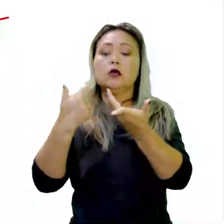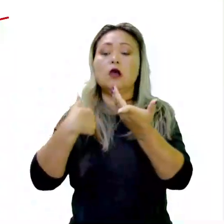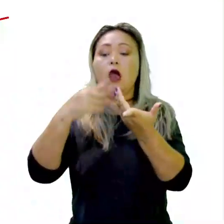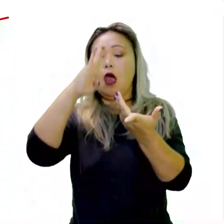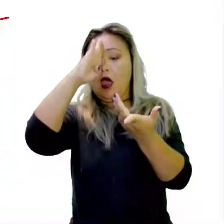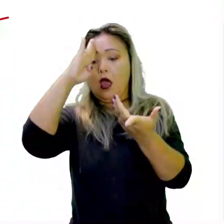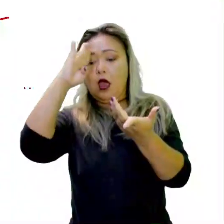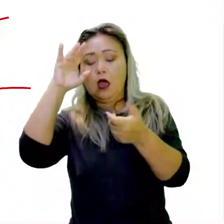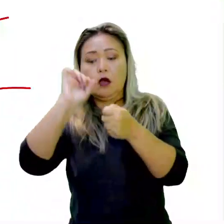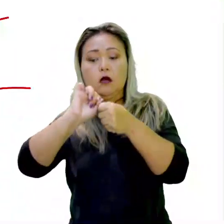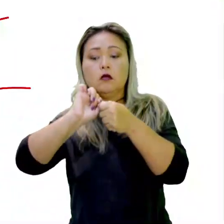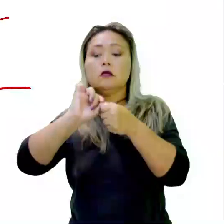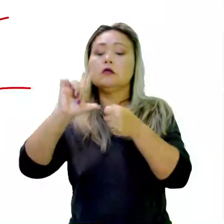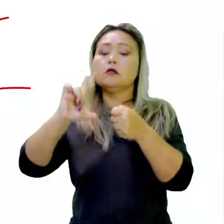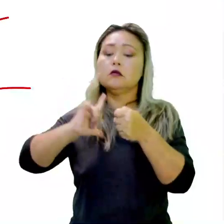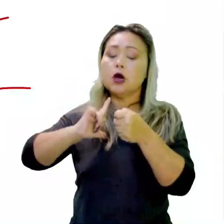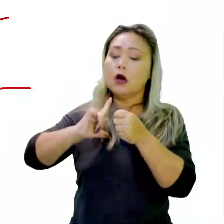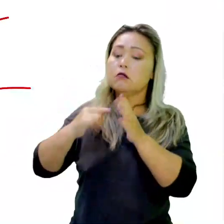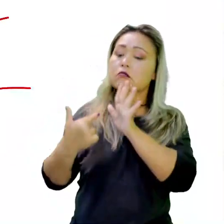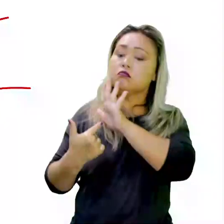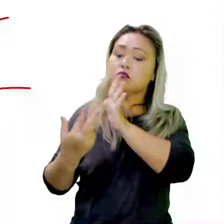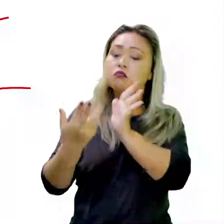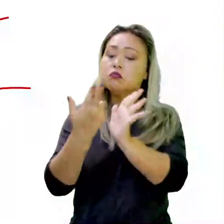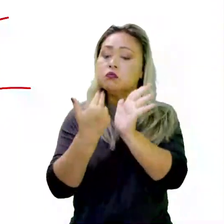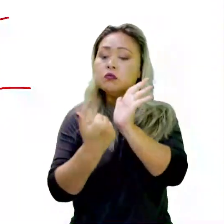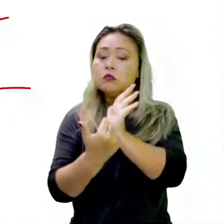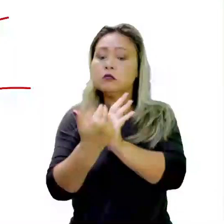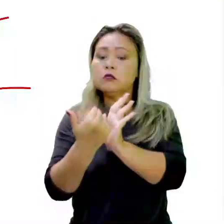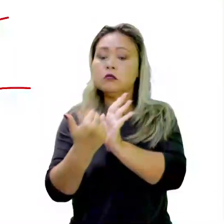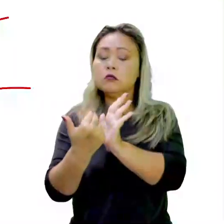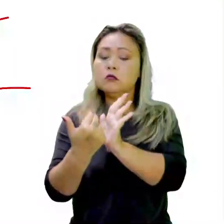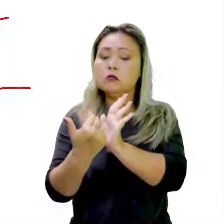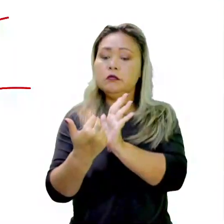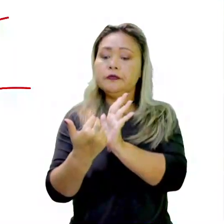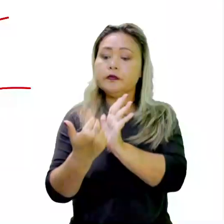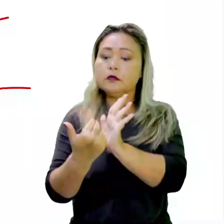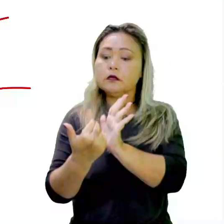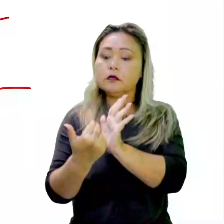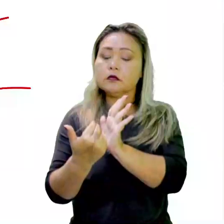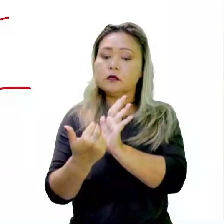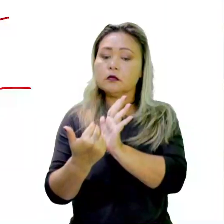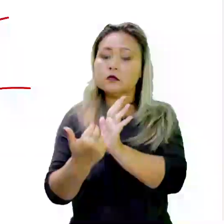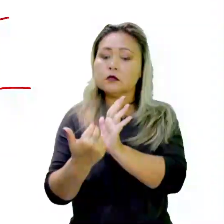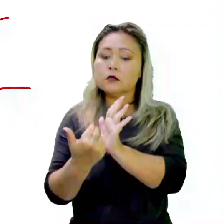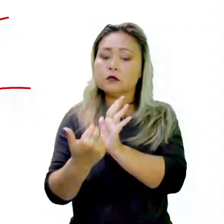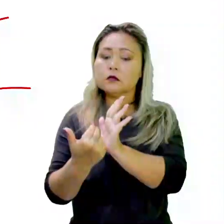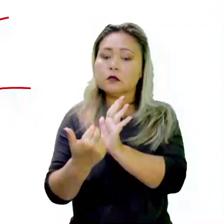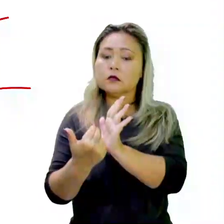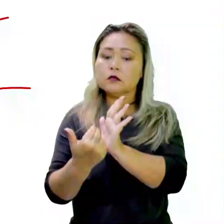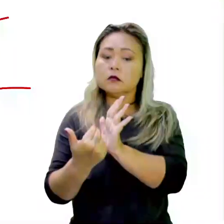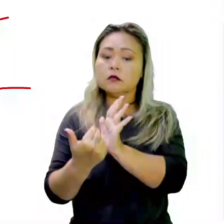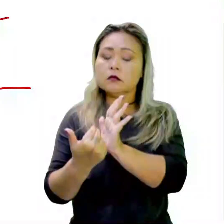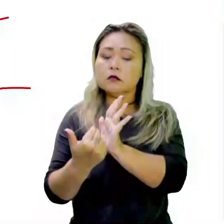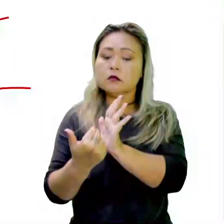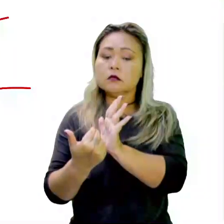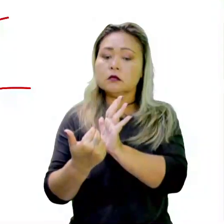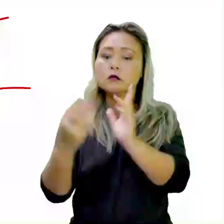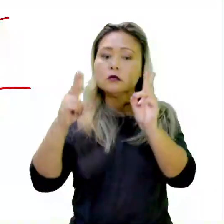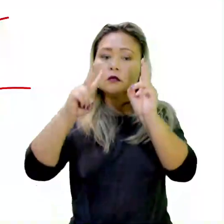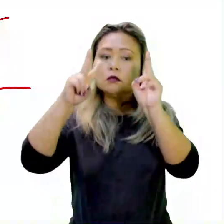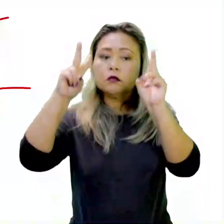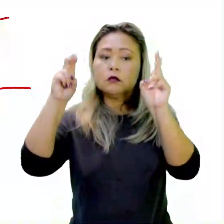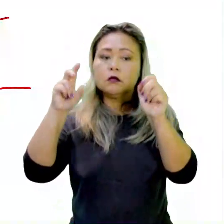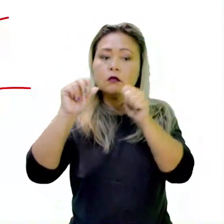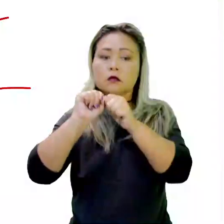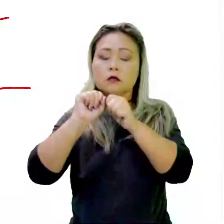acadêmicas, no qual há uma representação aí Do juramento dos Horácios, né? No caso aqui, o tema